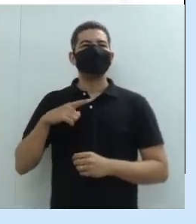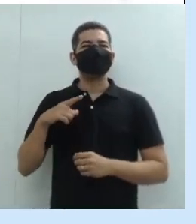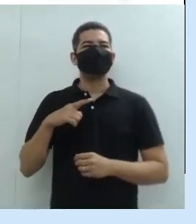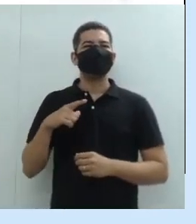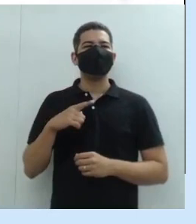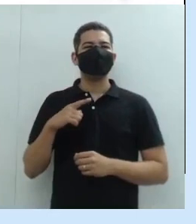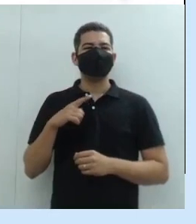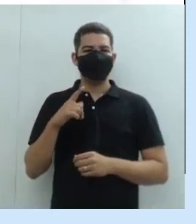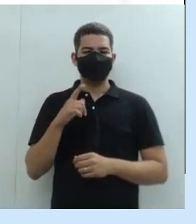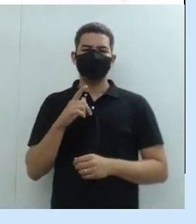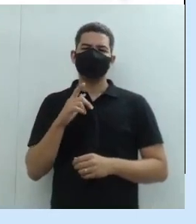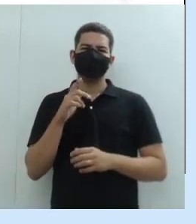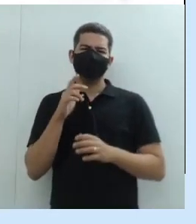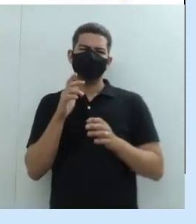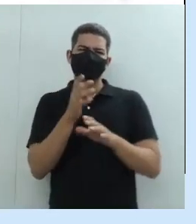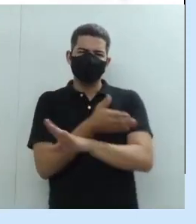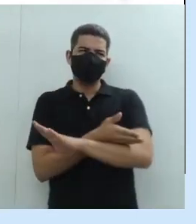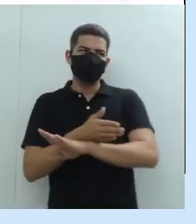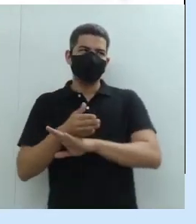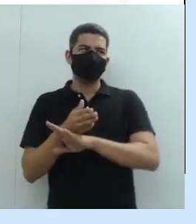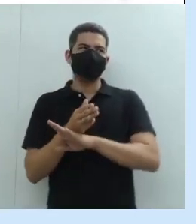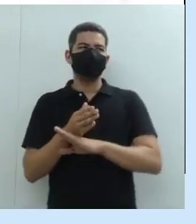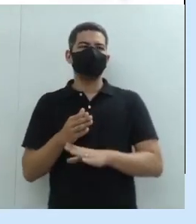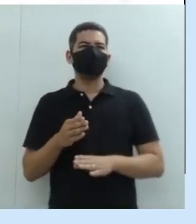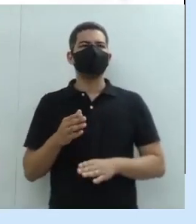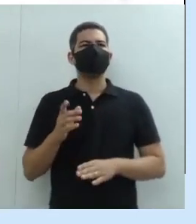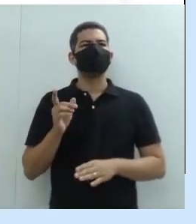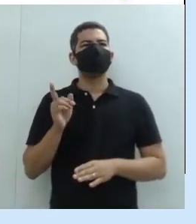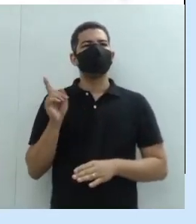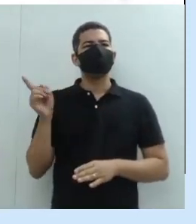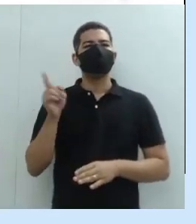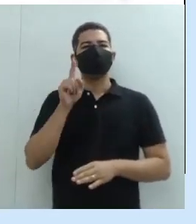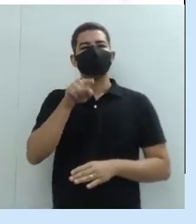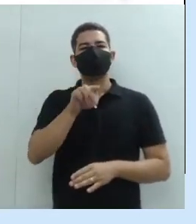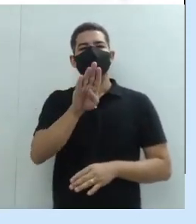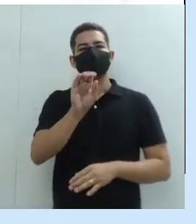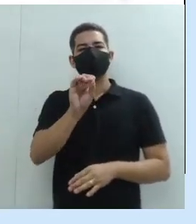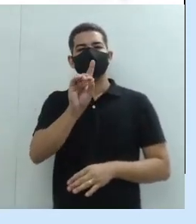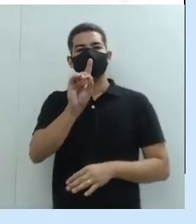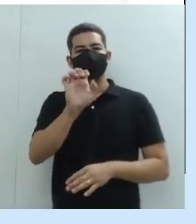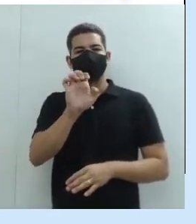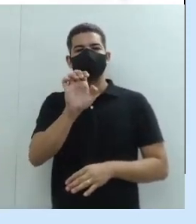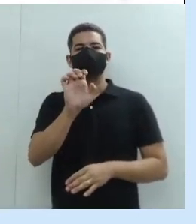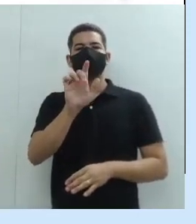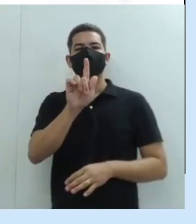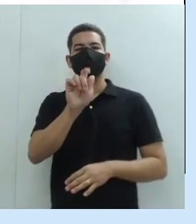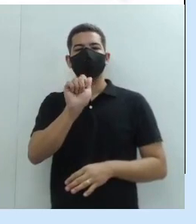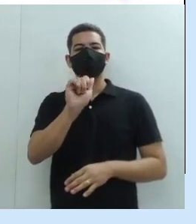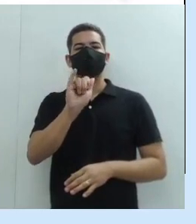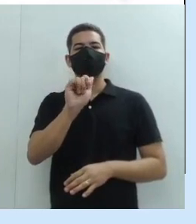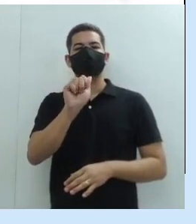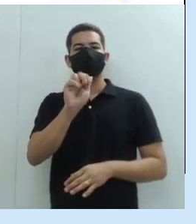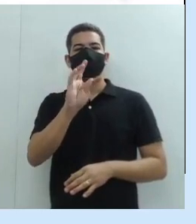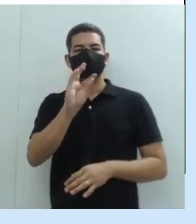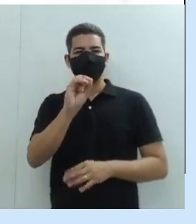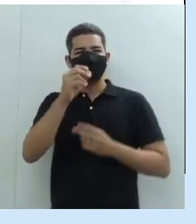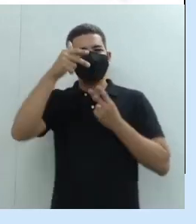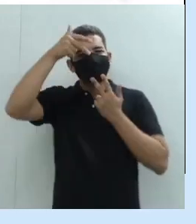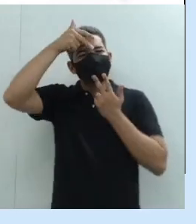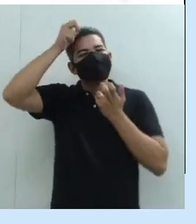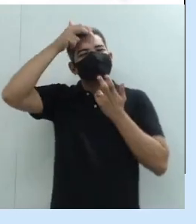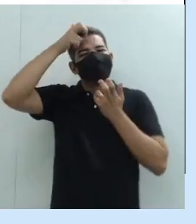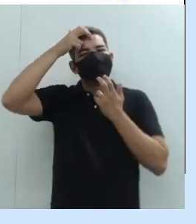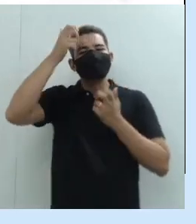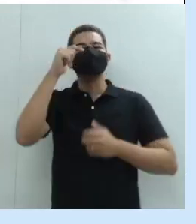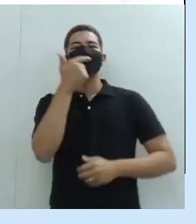esses personagens, não é? Esse meme aí é do Bode Gaiato, né? Que é uma página de humor que é